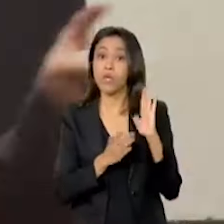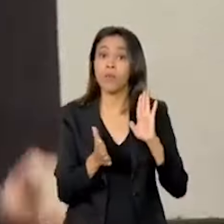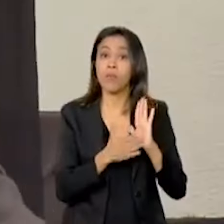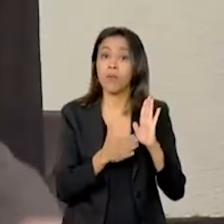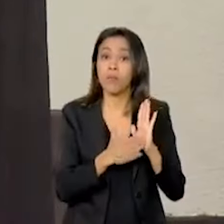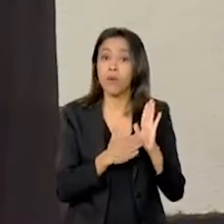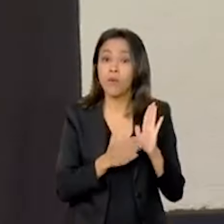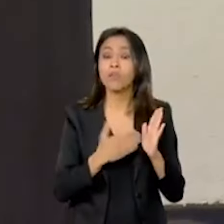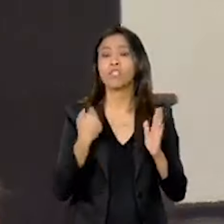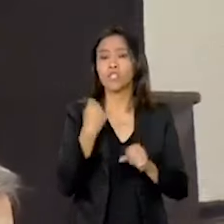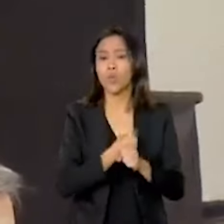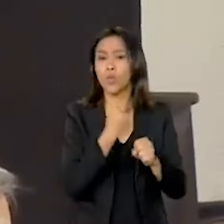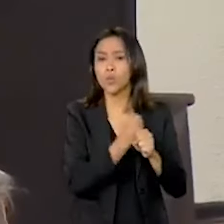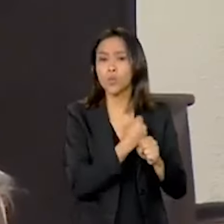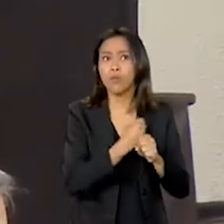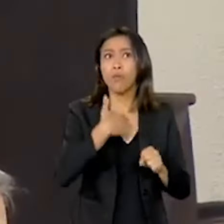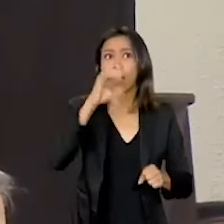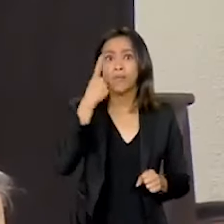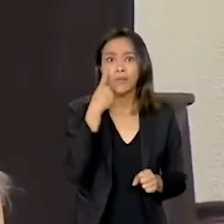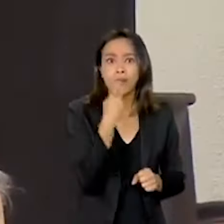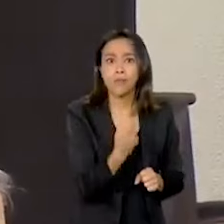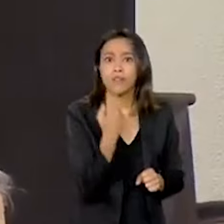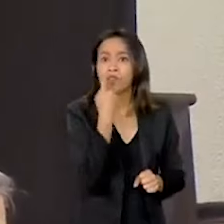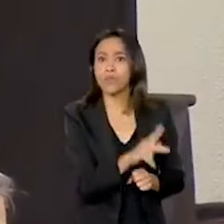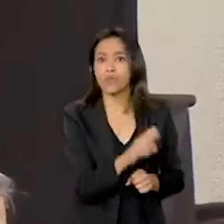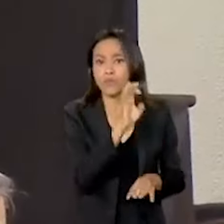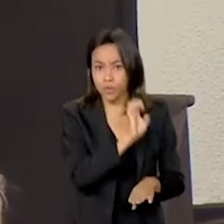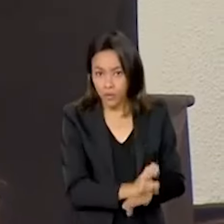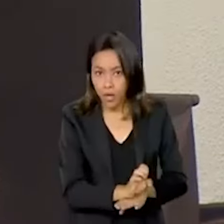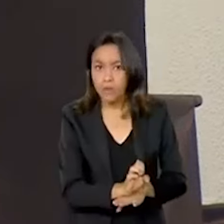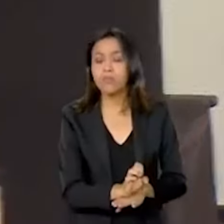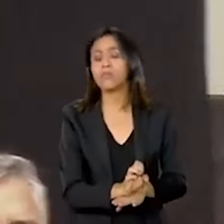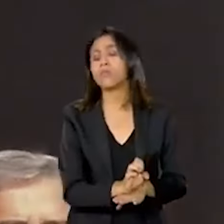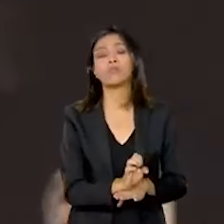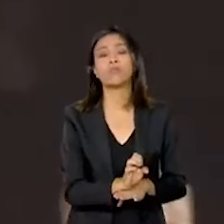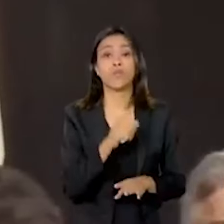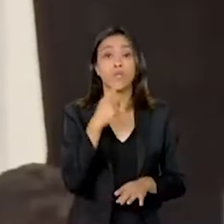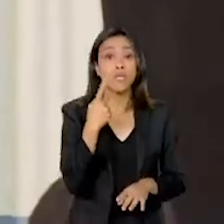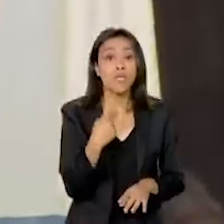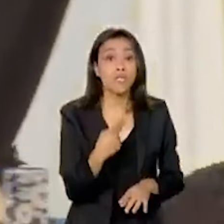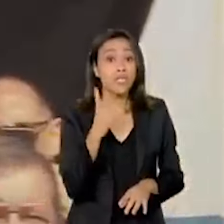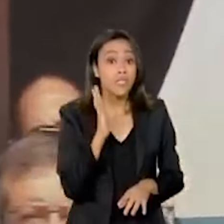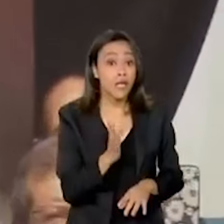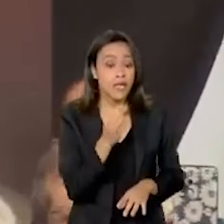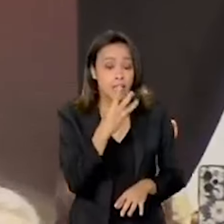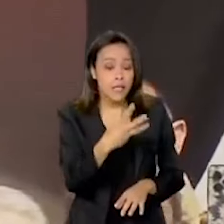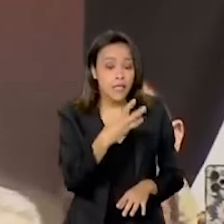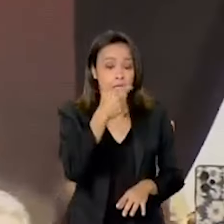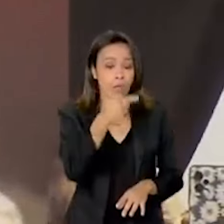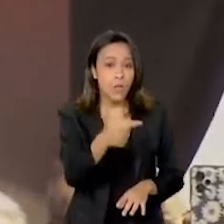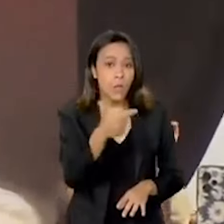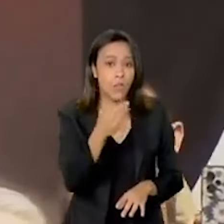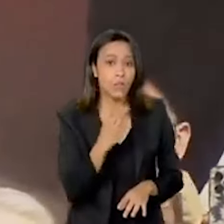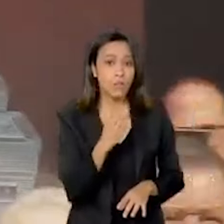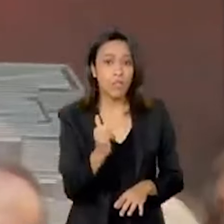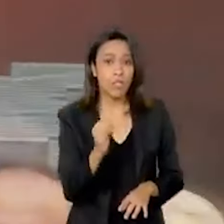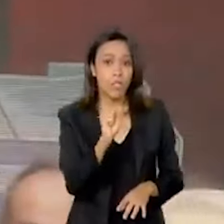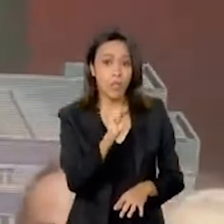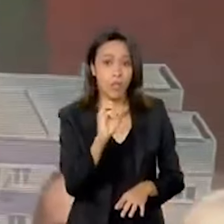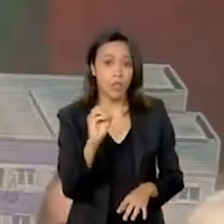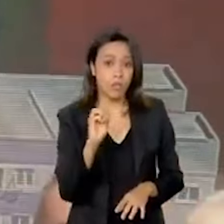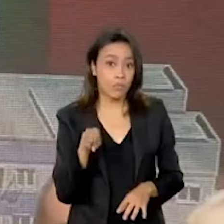mais interessantes que ele fez para o estado. E para o Rio Grande do Sul ficou destinado 32 bilhões e